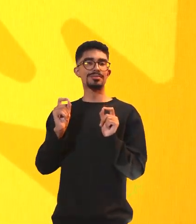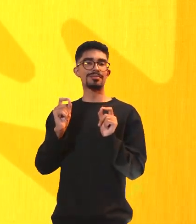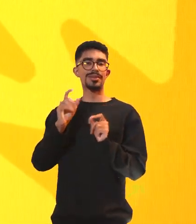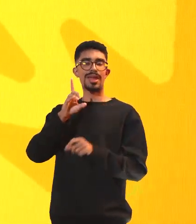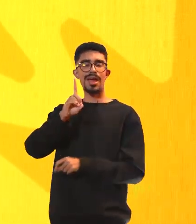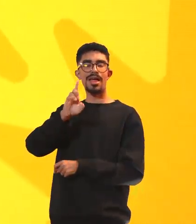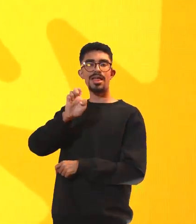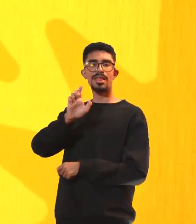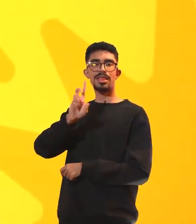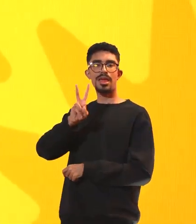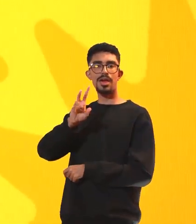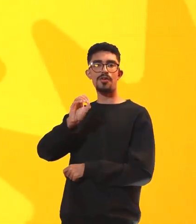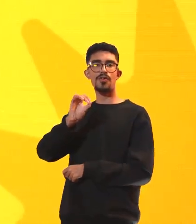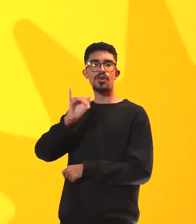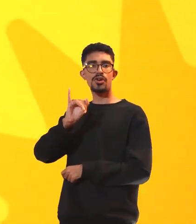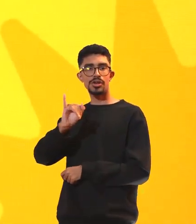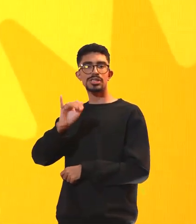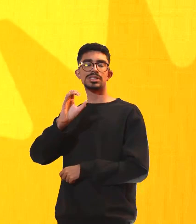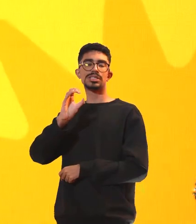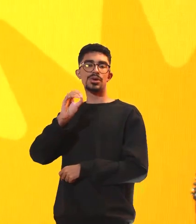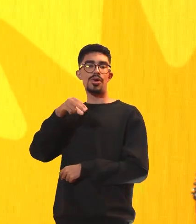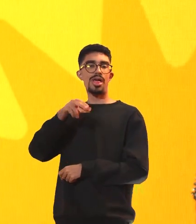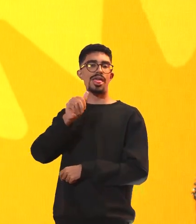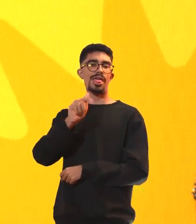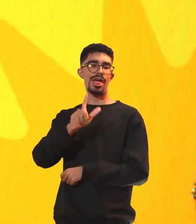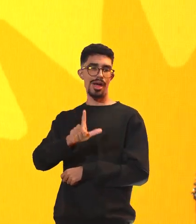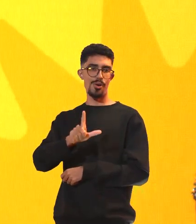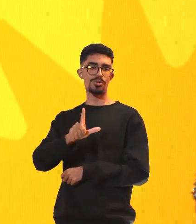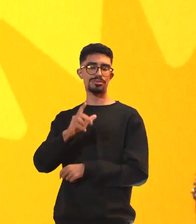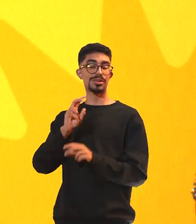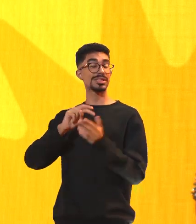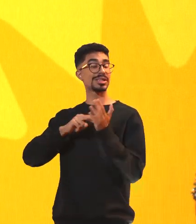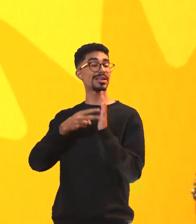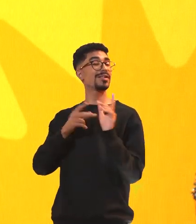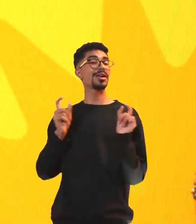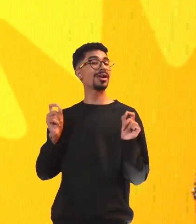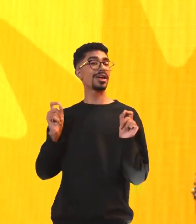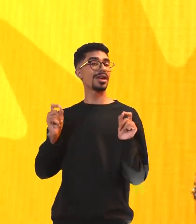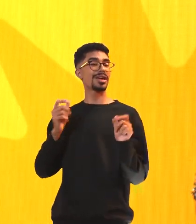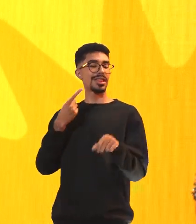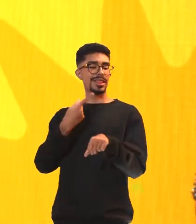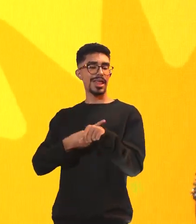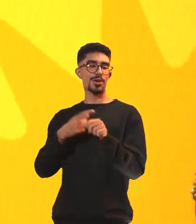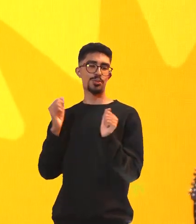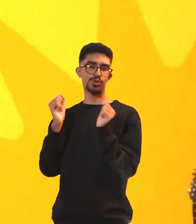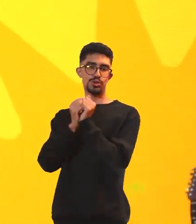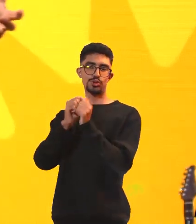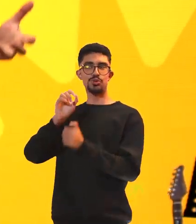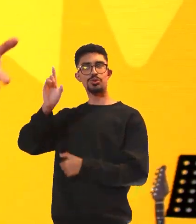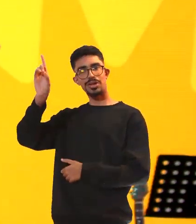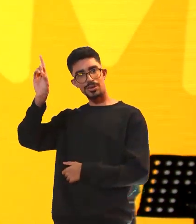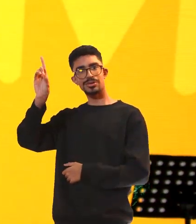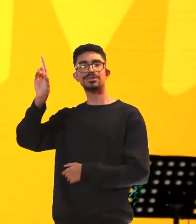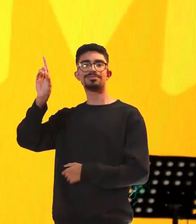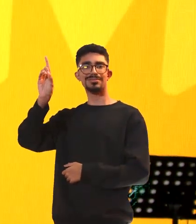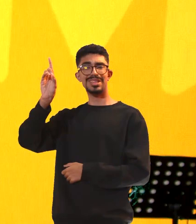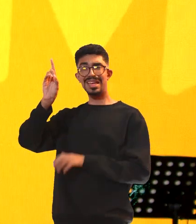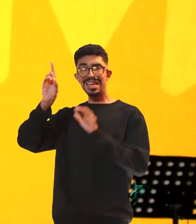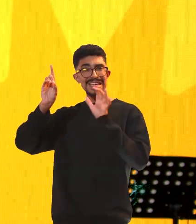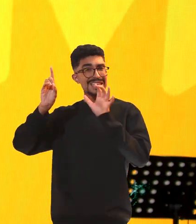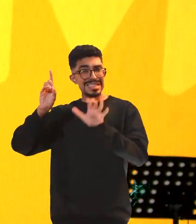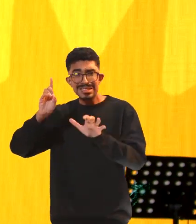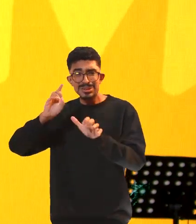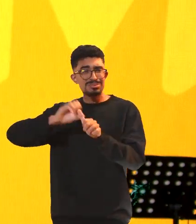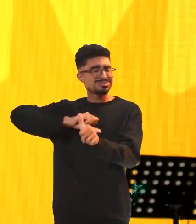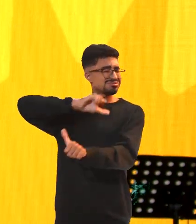Devocional. Tempo com Deus diariamente. Isso transforma a vida. Jesus disse, aquele que está